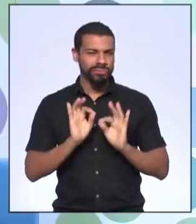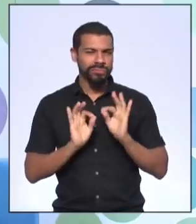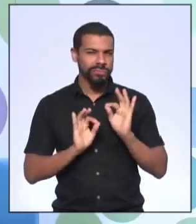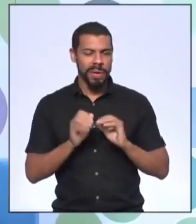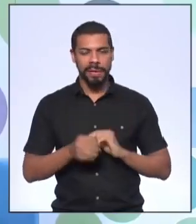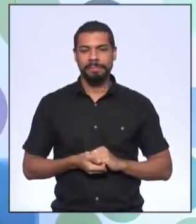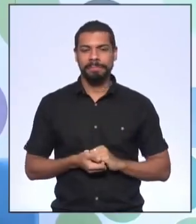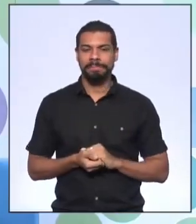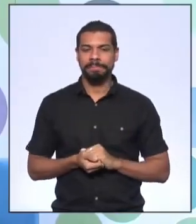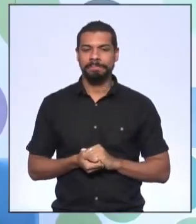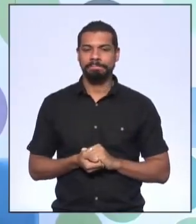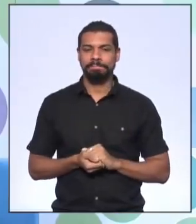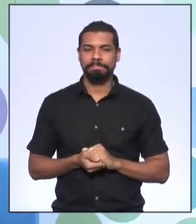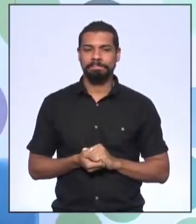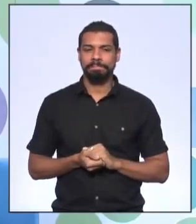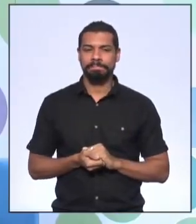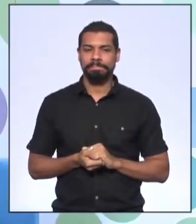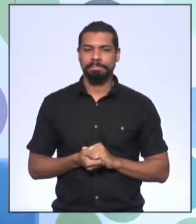descer aqui.